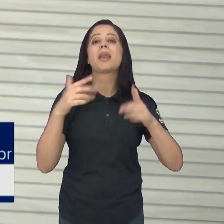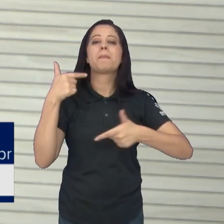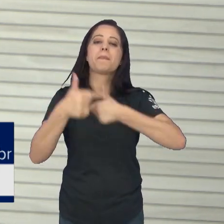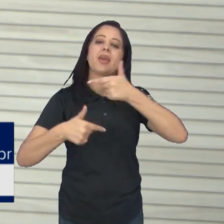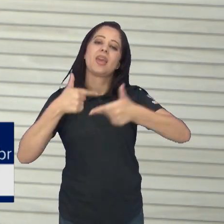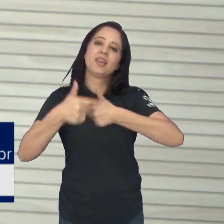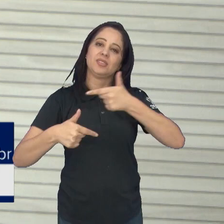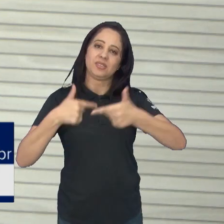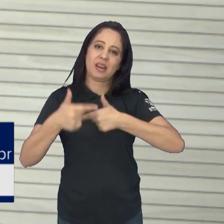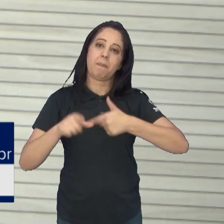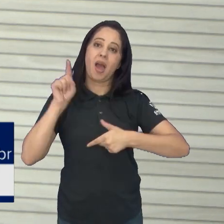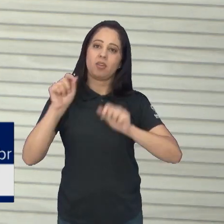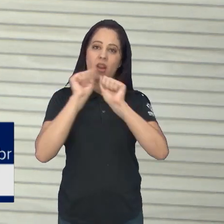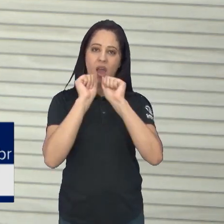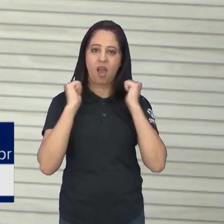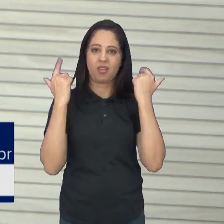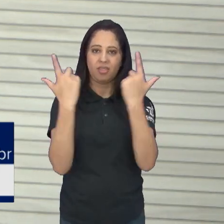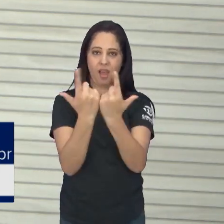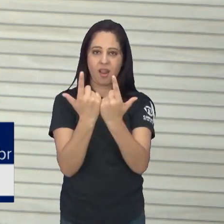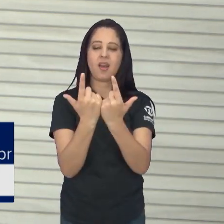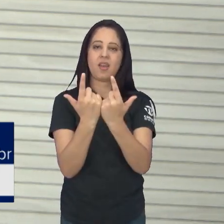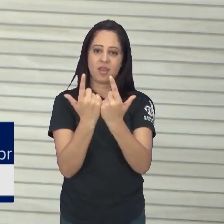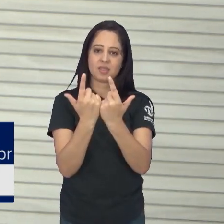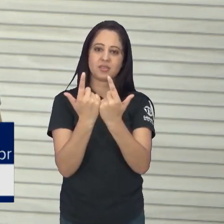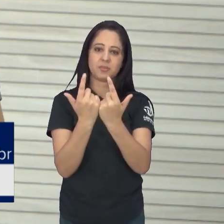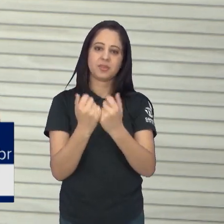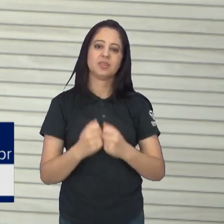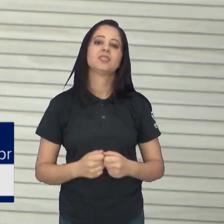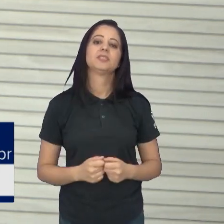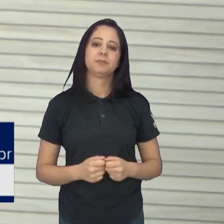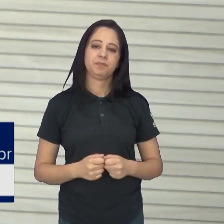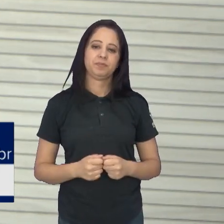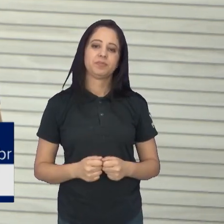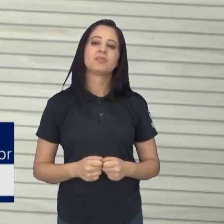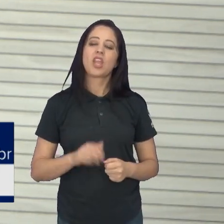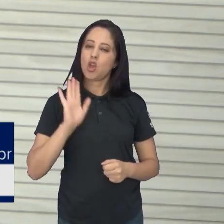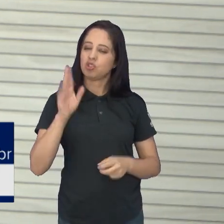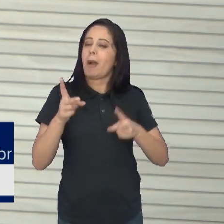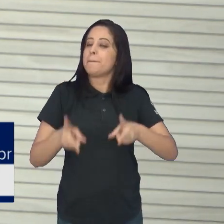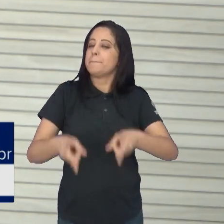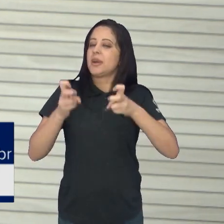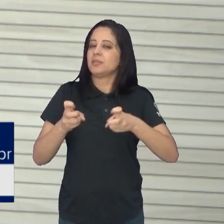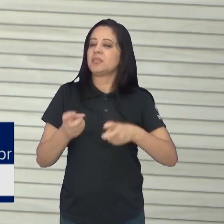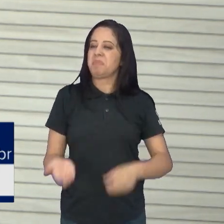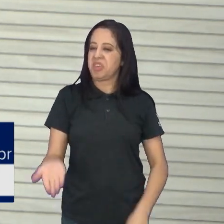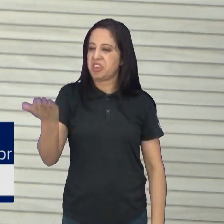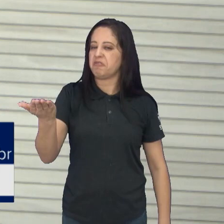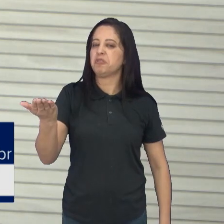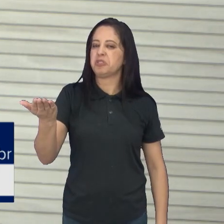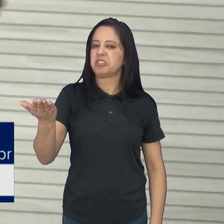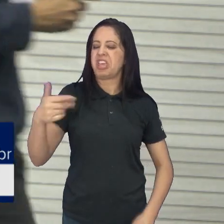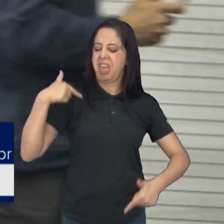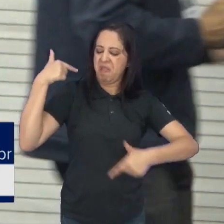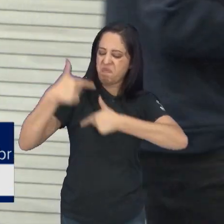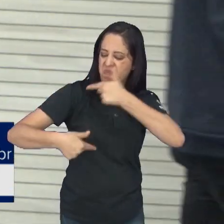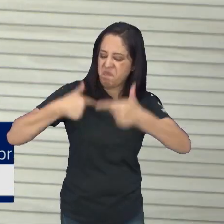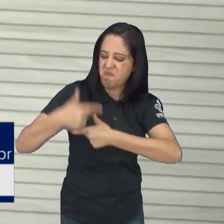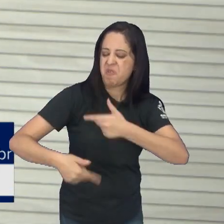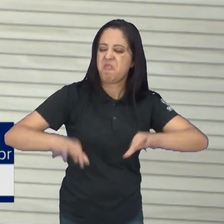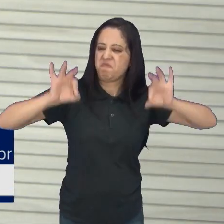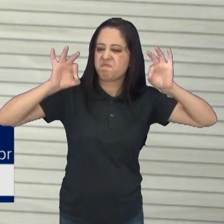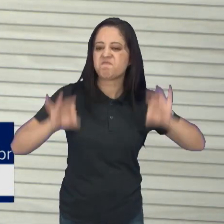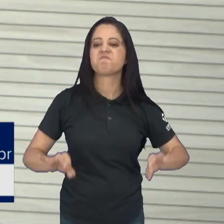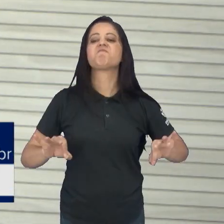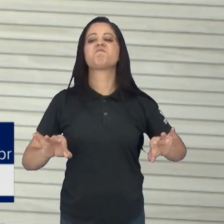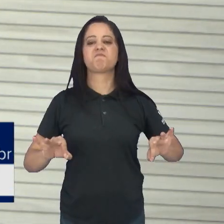trabalho iniciado na Câmara Legislativa de São Paulo, já percebemos que o senhor veio para chegar de verdade